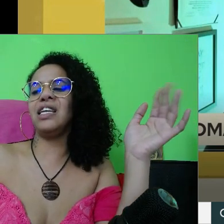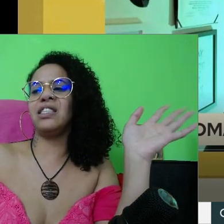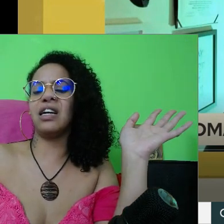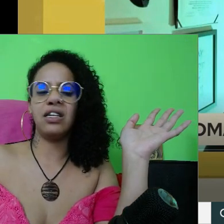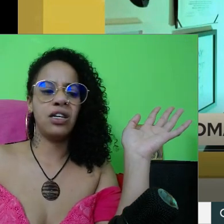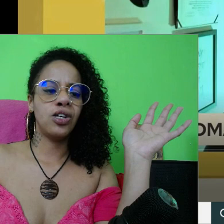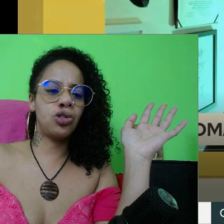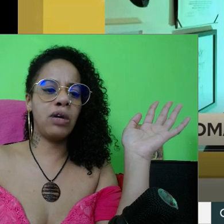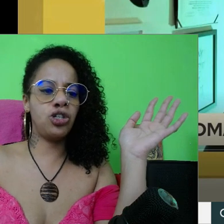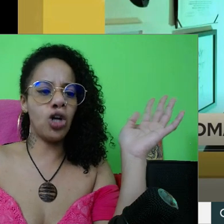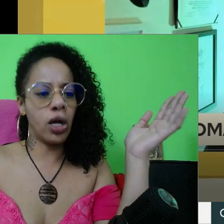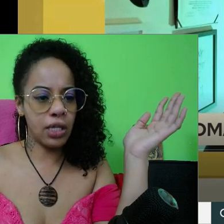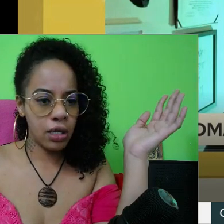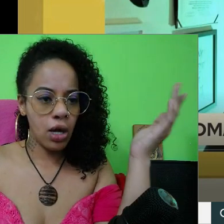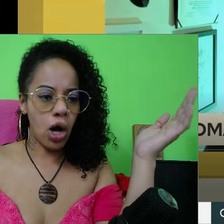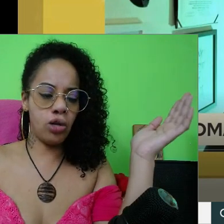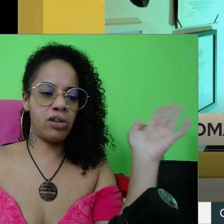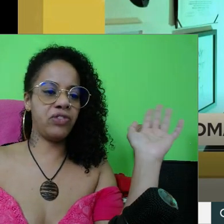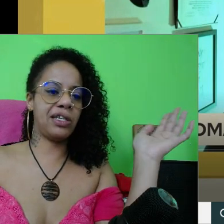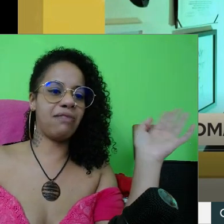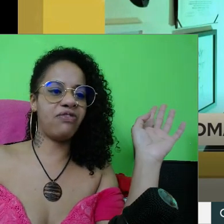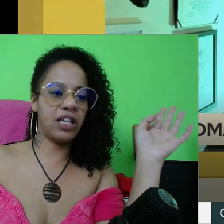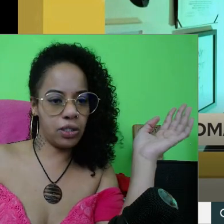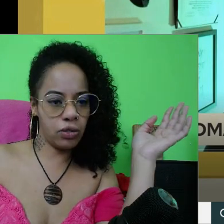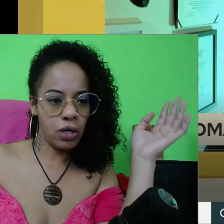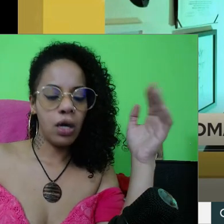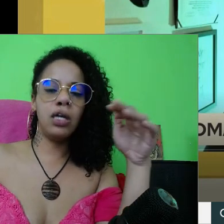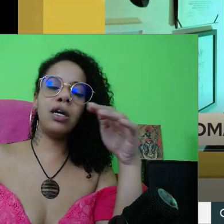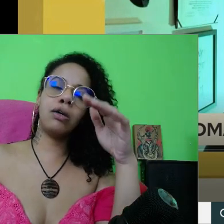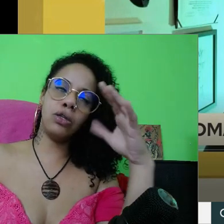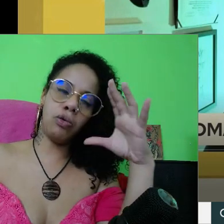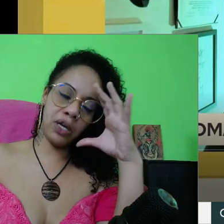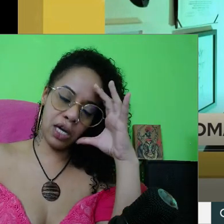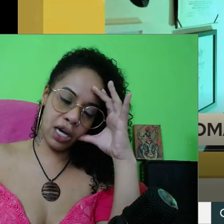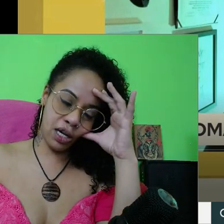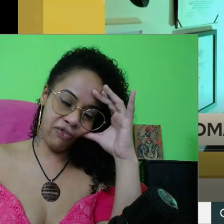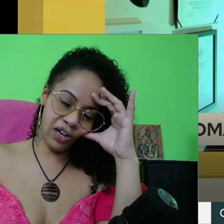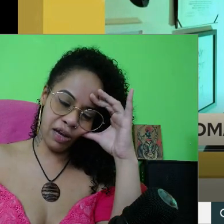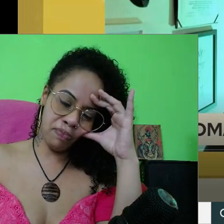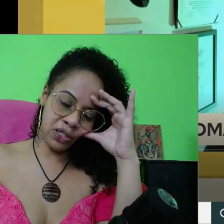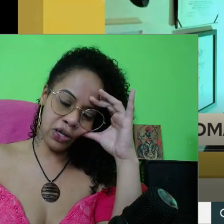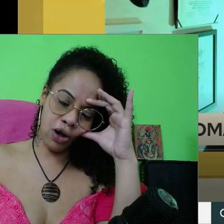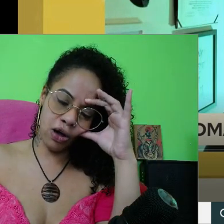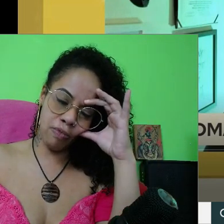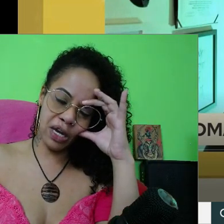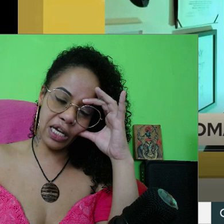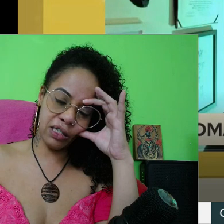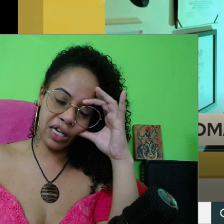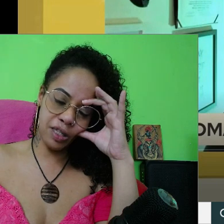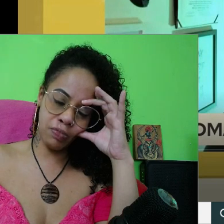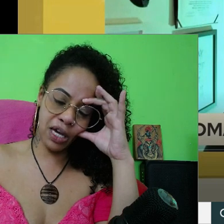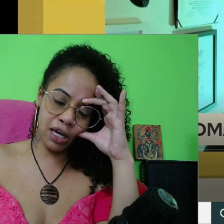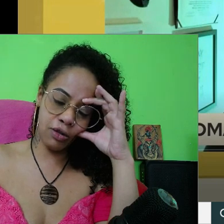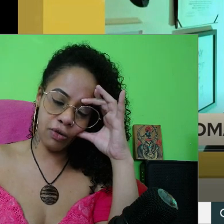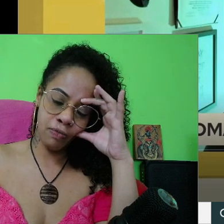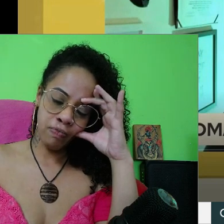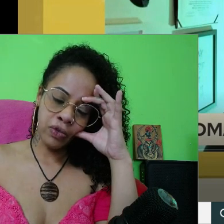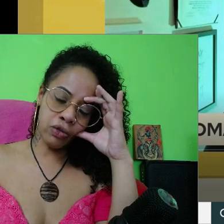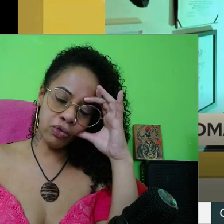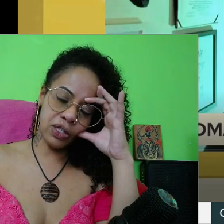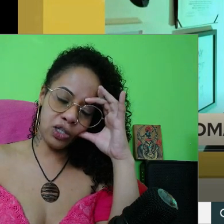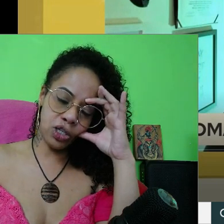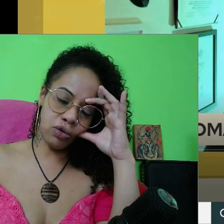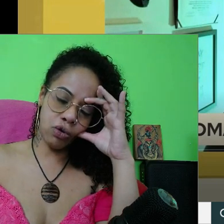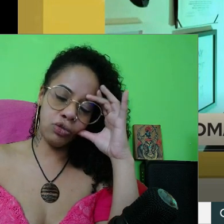falar é Talita sua idiota olha o que você tava falando e quando eu peguei e falei para você ó merece respeito